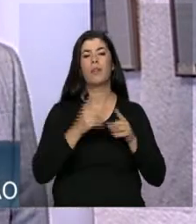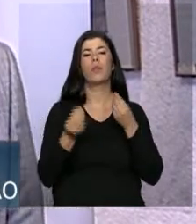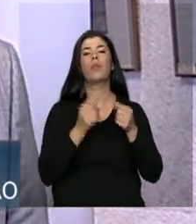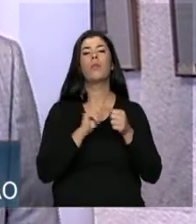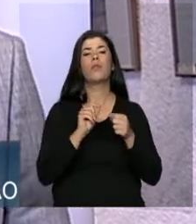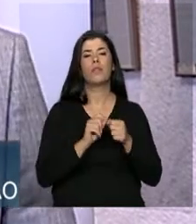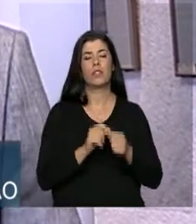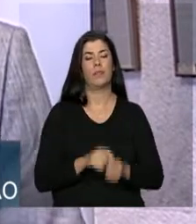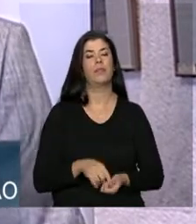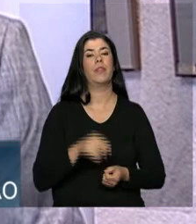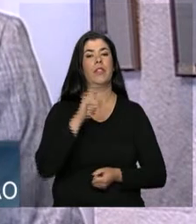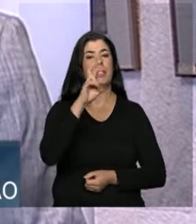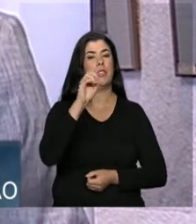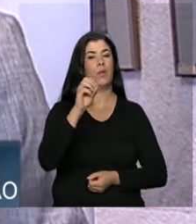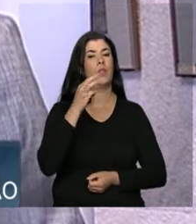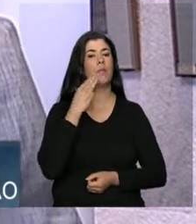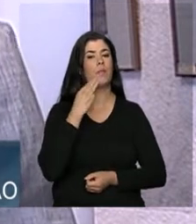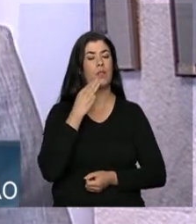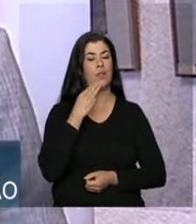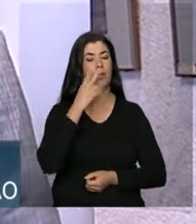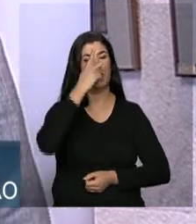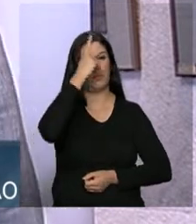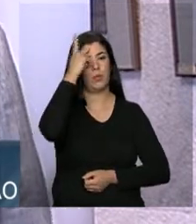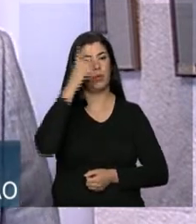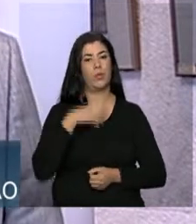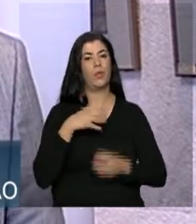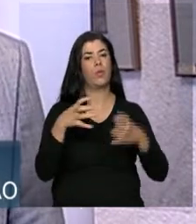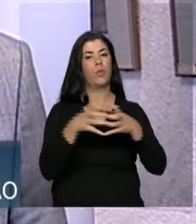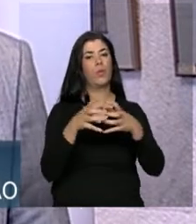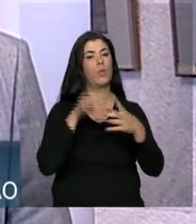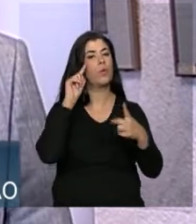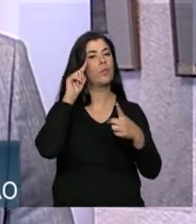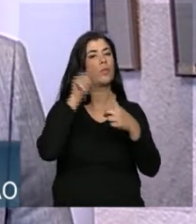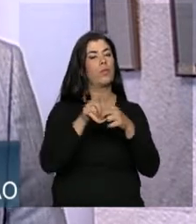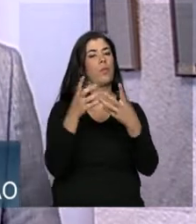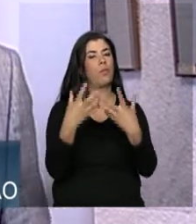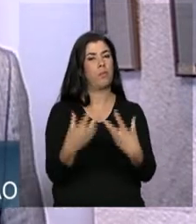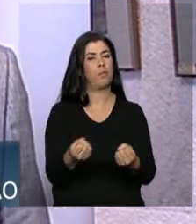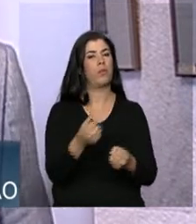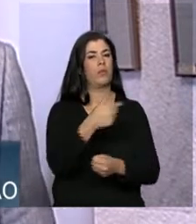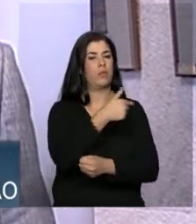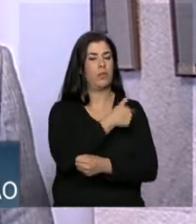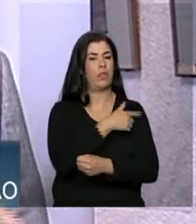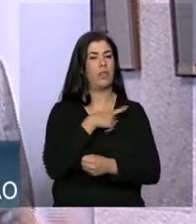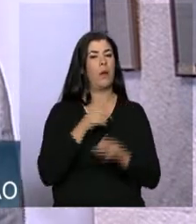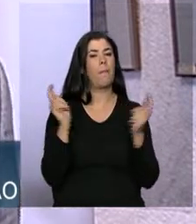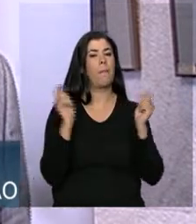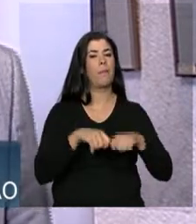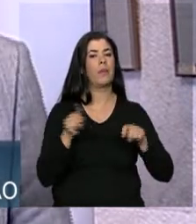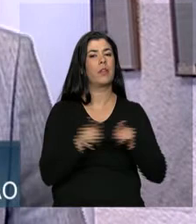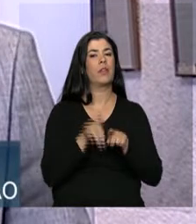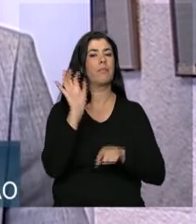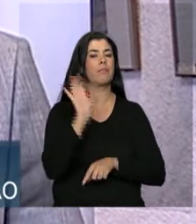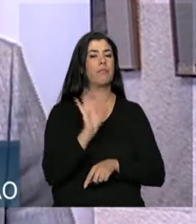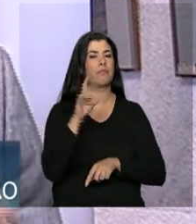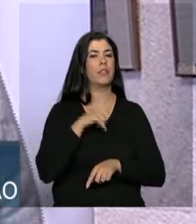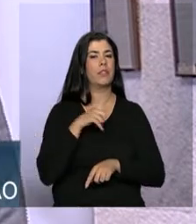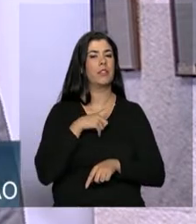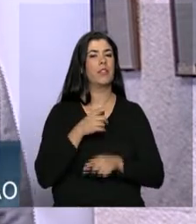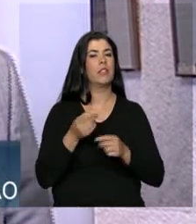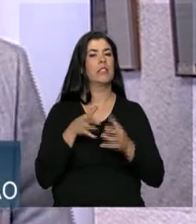50 milhões de brasileiros que constituem o público-alvo são aqueles que têm a maior possibilidade, a maior probabilidade de